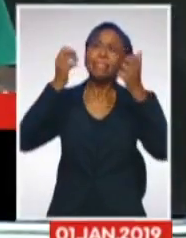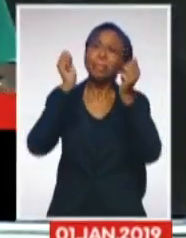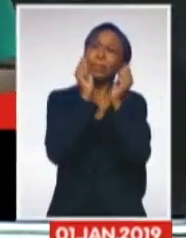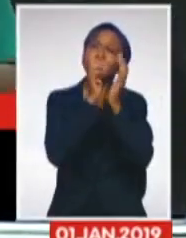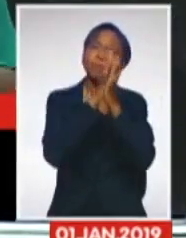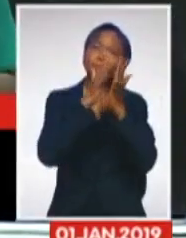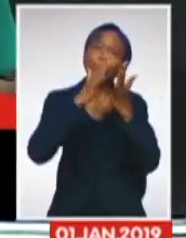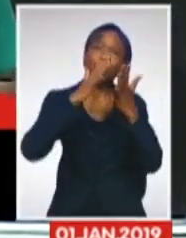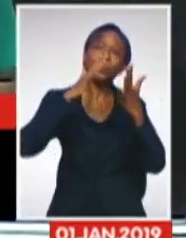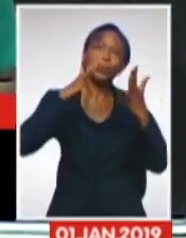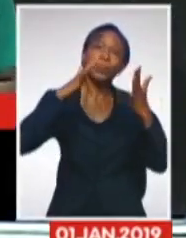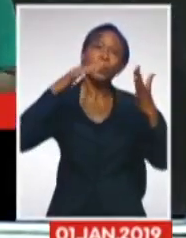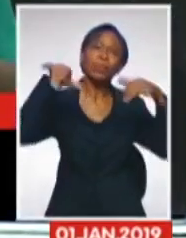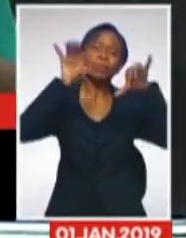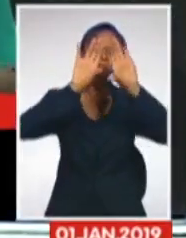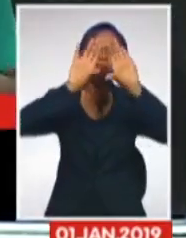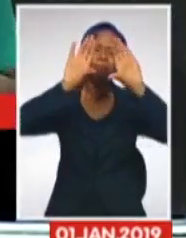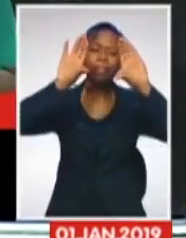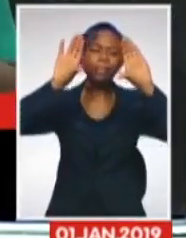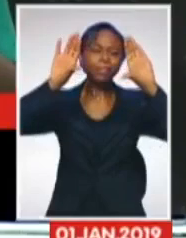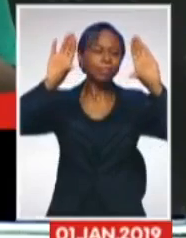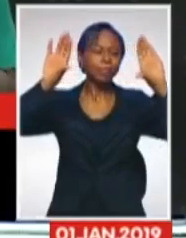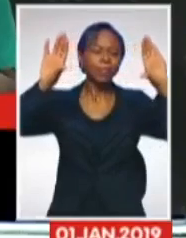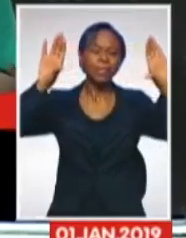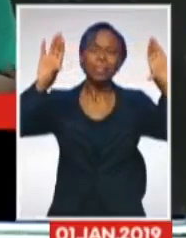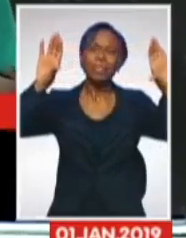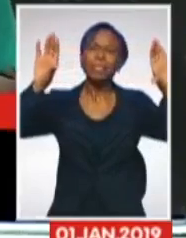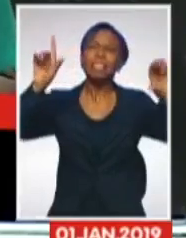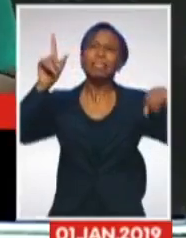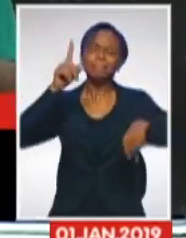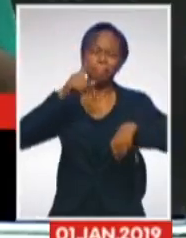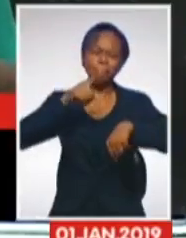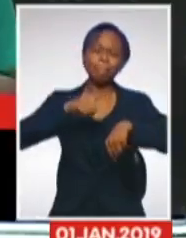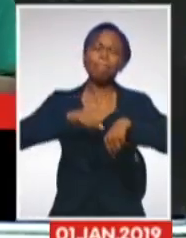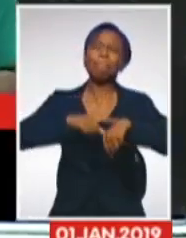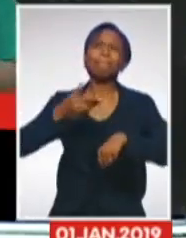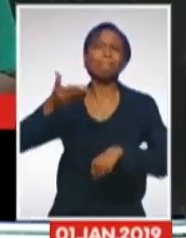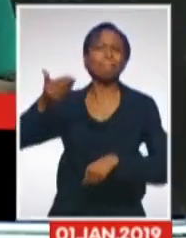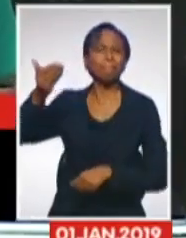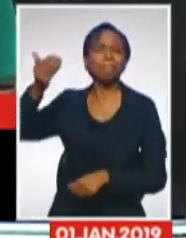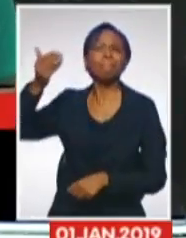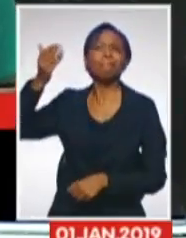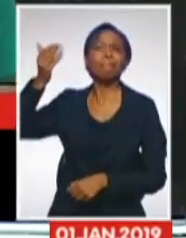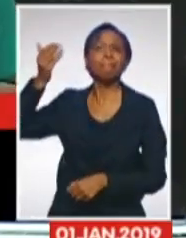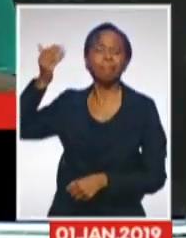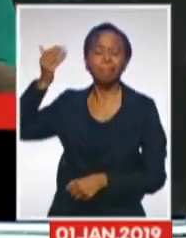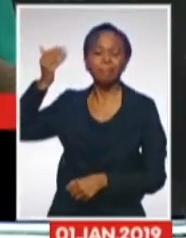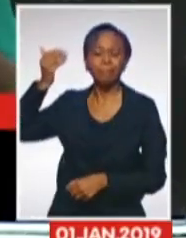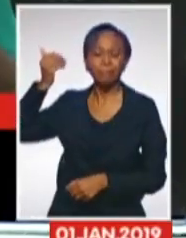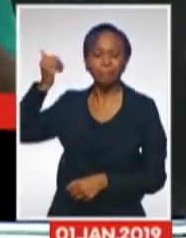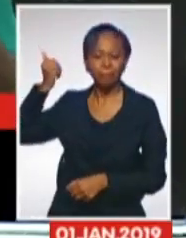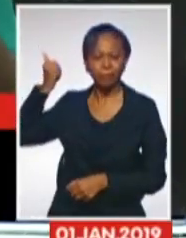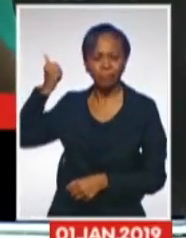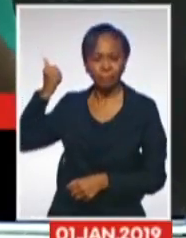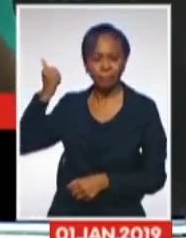fugidos brilhou no céu da pátria nesse